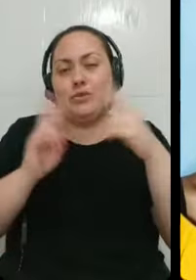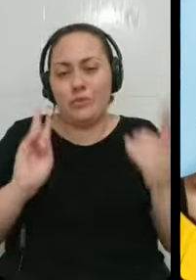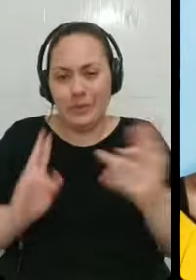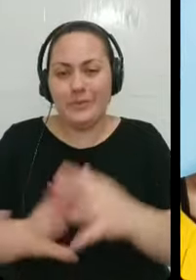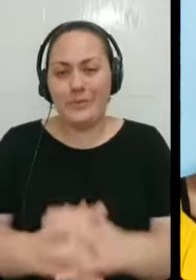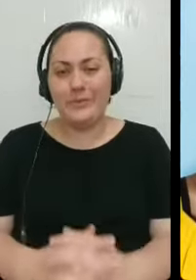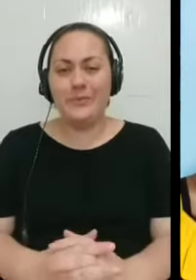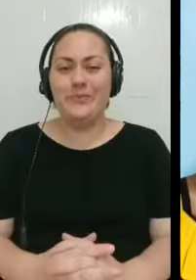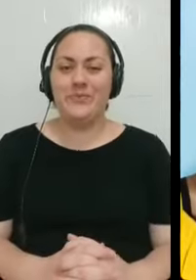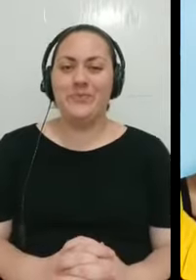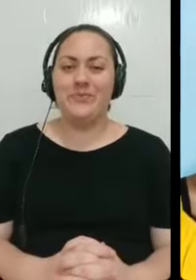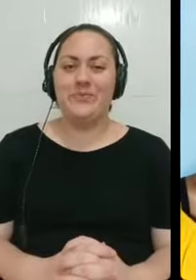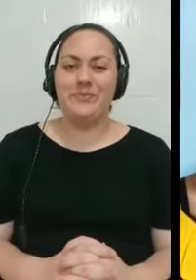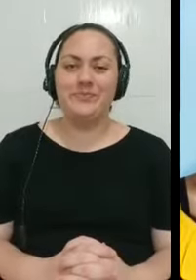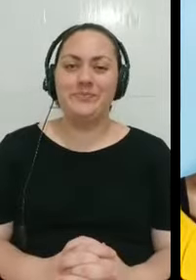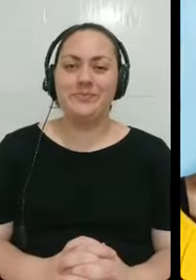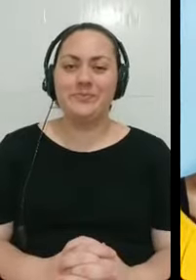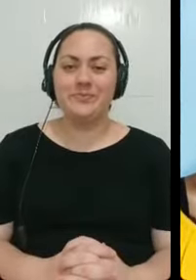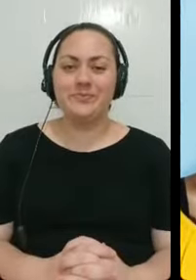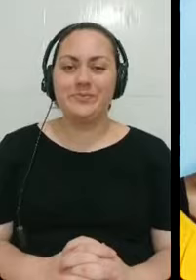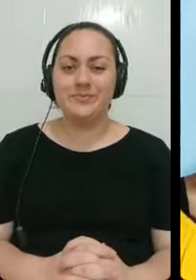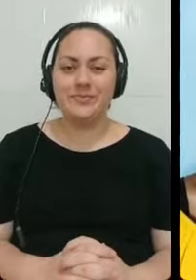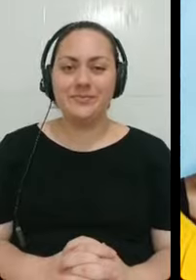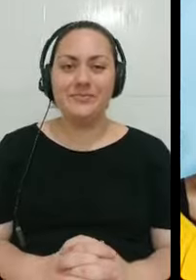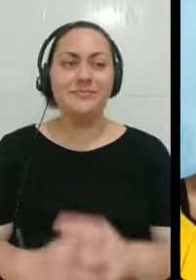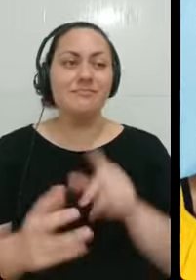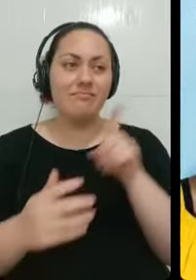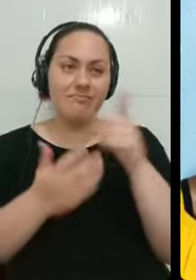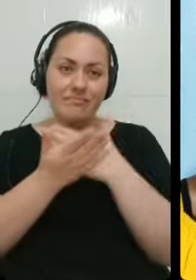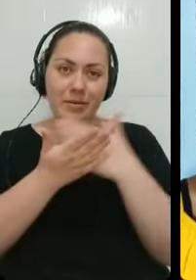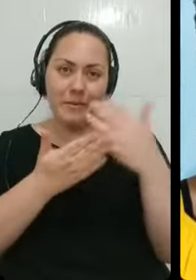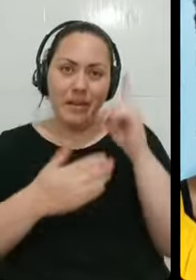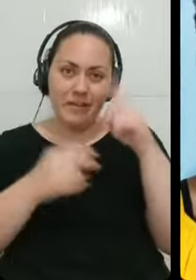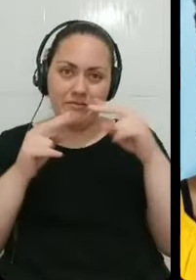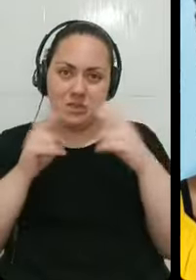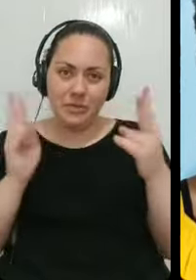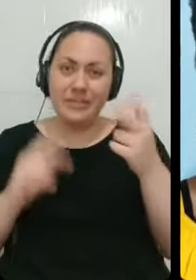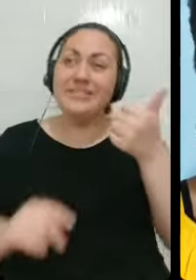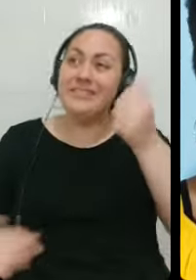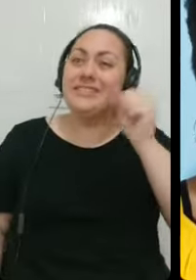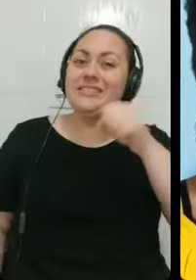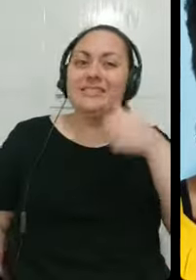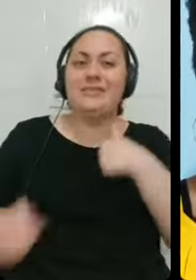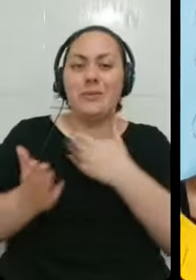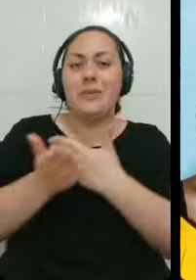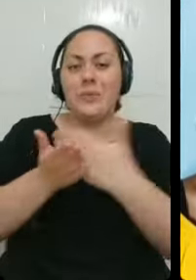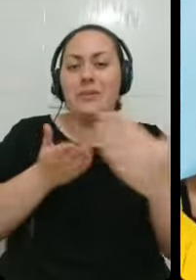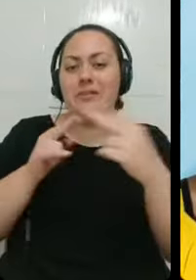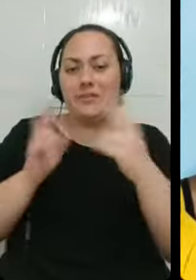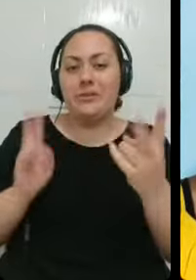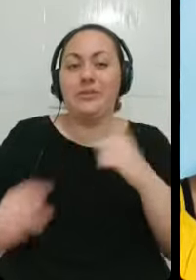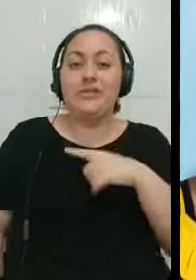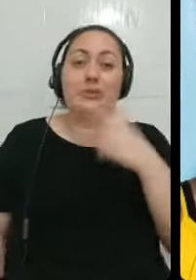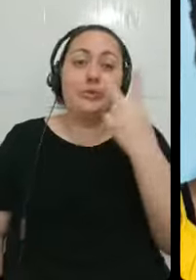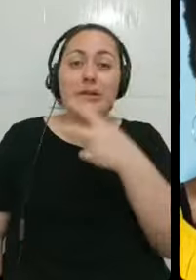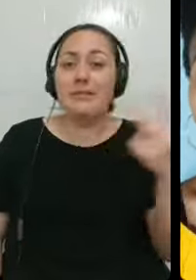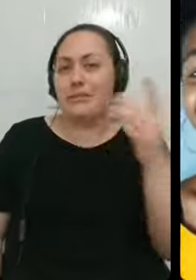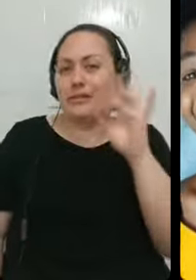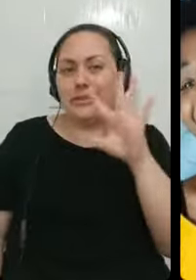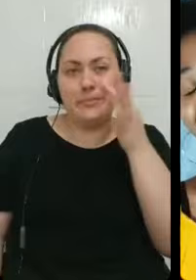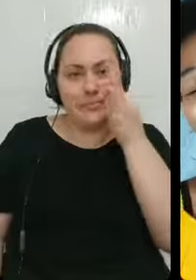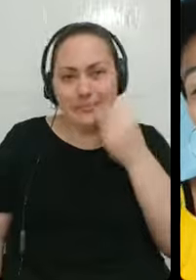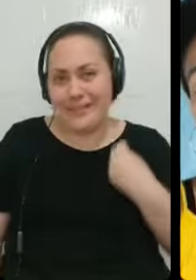Sim. Sim, tu começou no virtual, né? Sim, eu iniciei no virtual. Eu tive 2 semanas de aulas